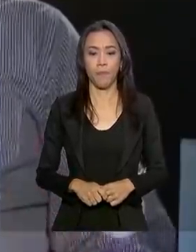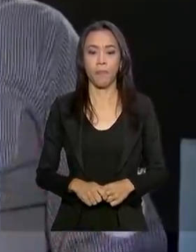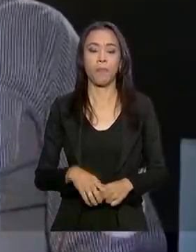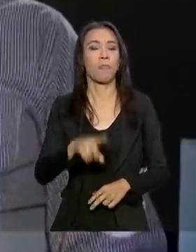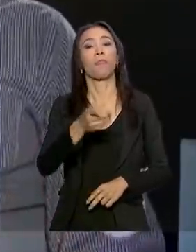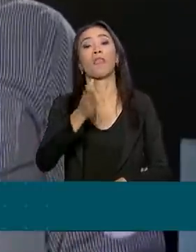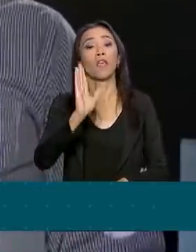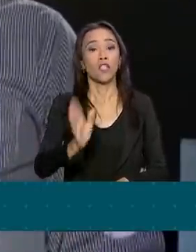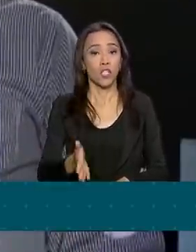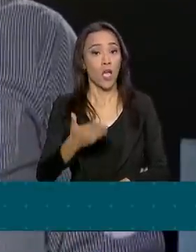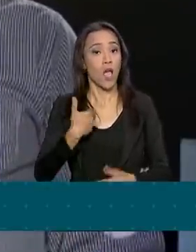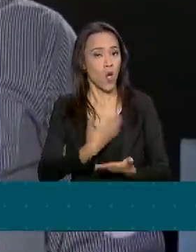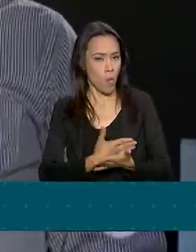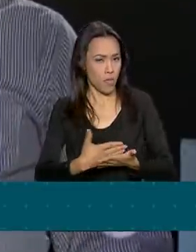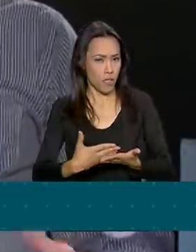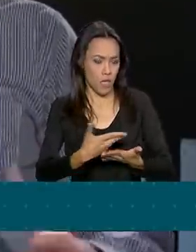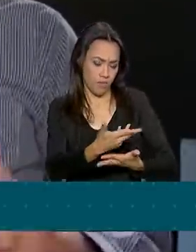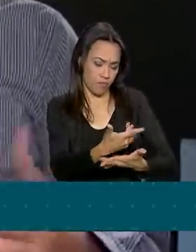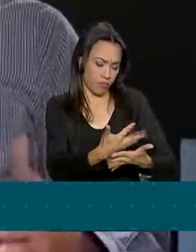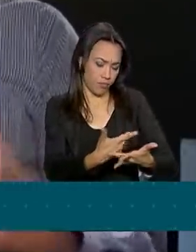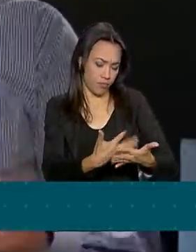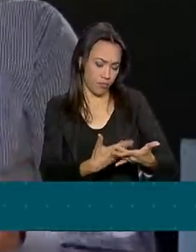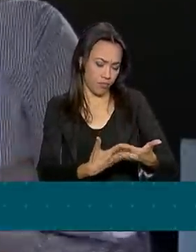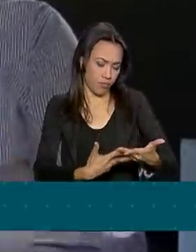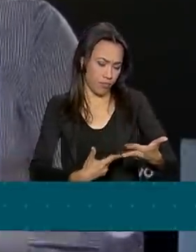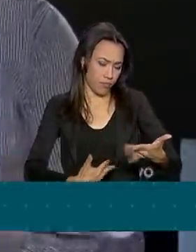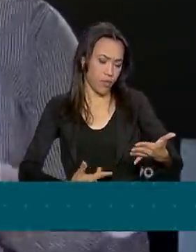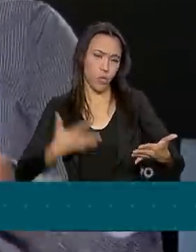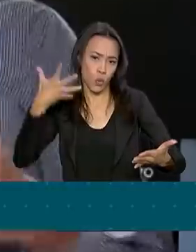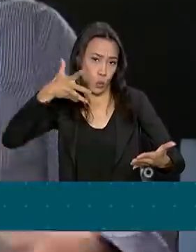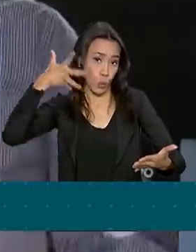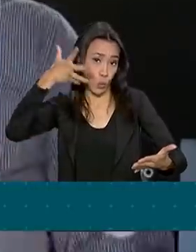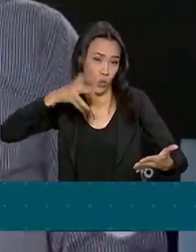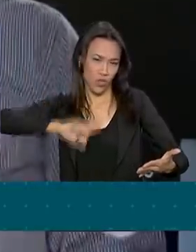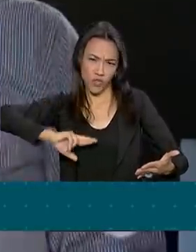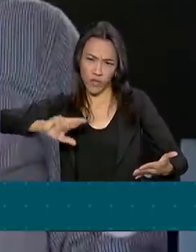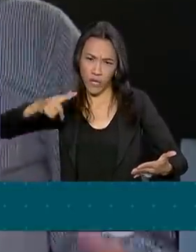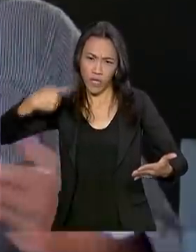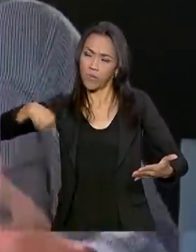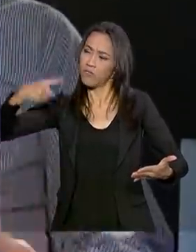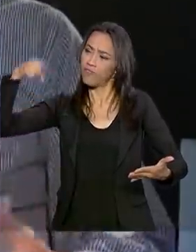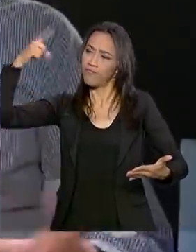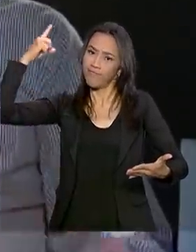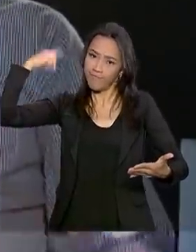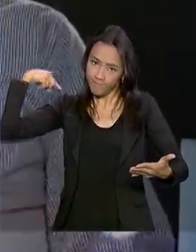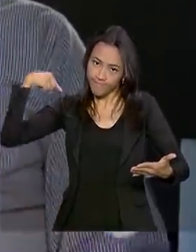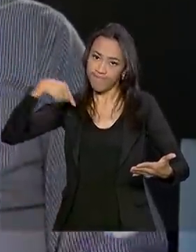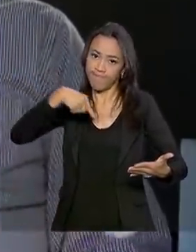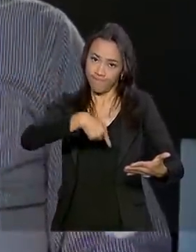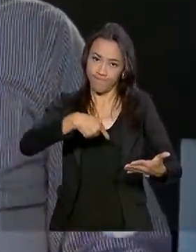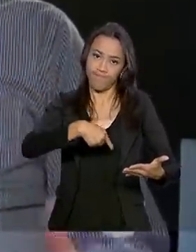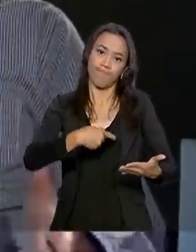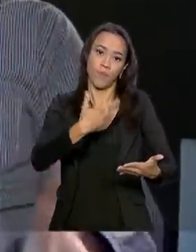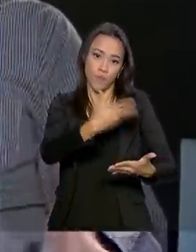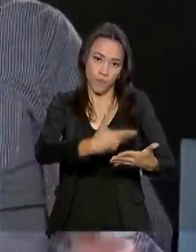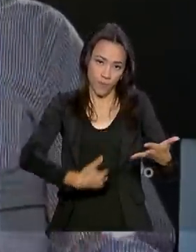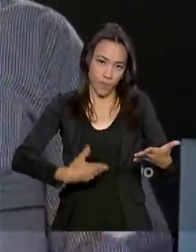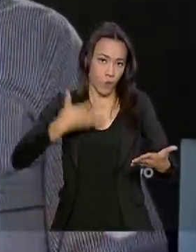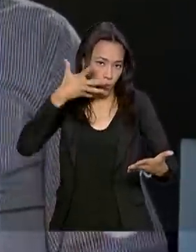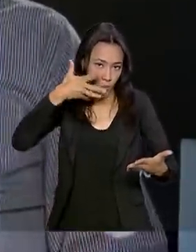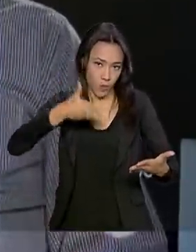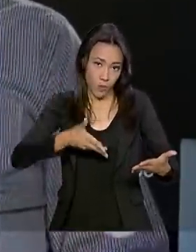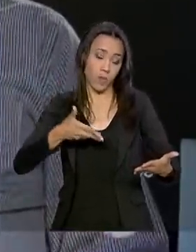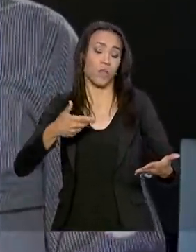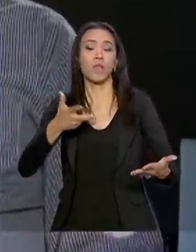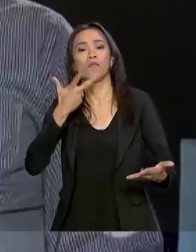Já comecei a rascunhar o discurso, um discurso diferente dos que me antecederam. É conciliatório, sim, mas reafirmar a